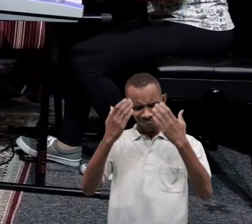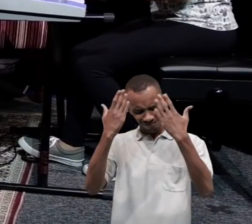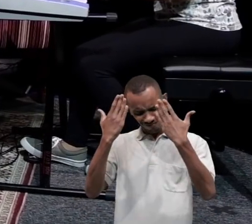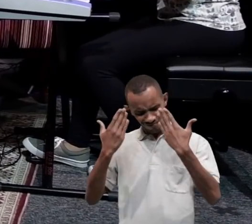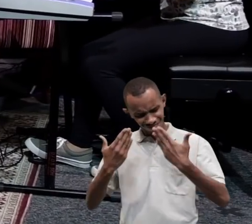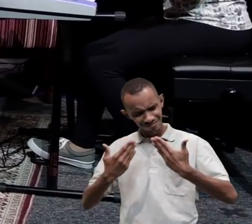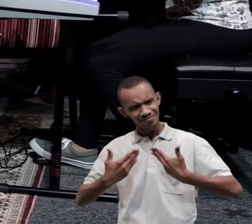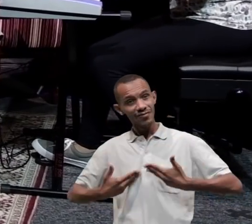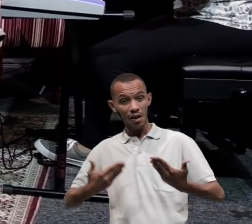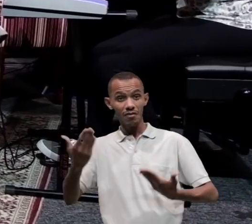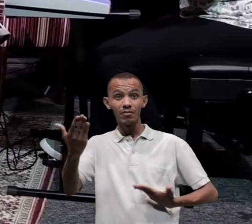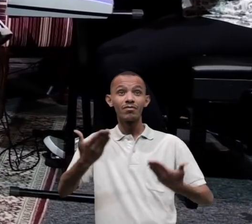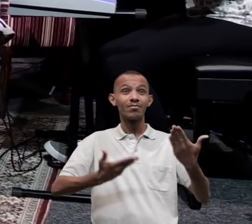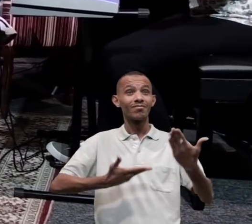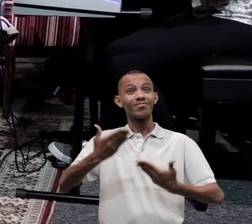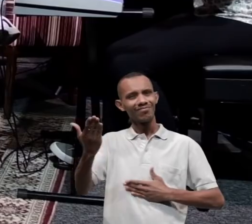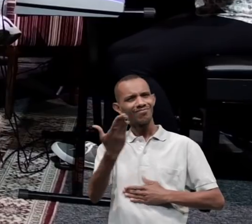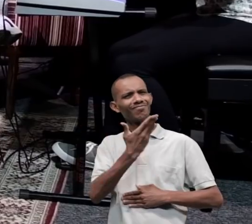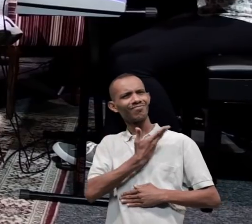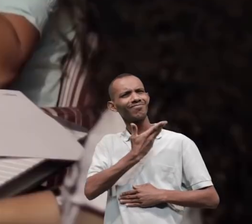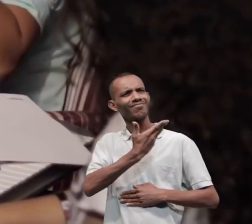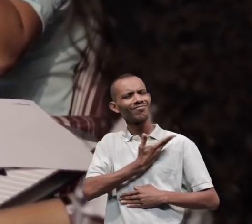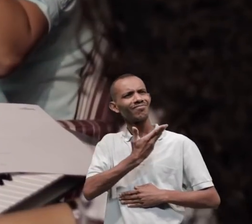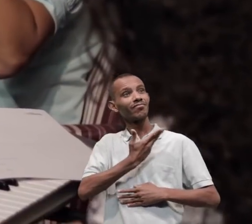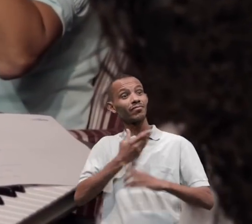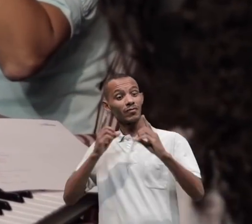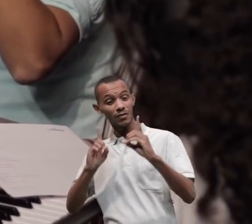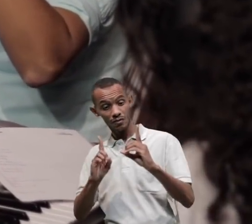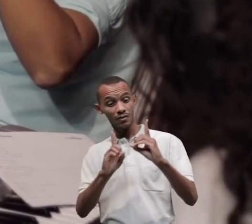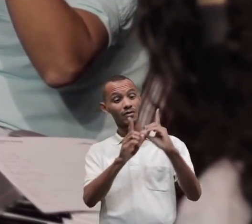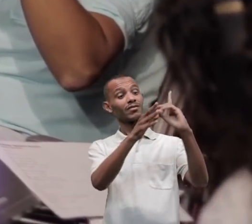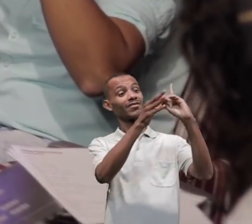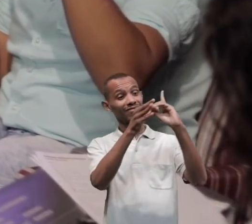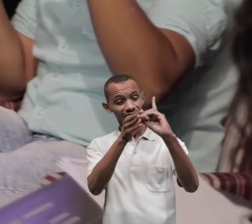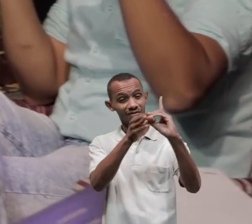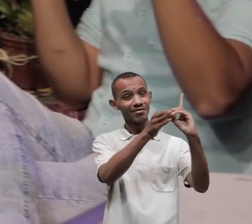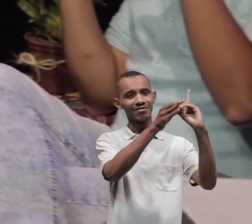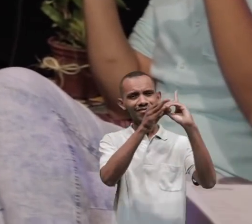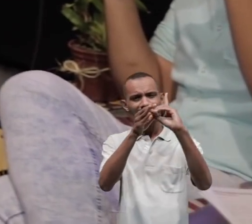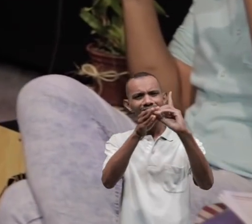Não sou apenas servo, teu amigo me